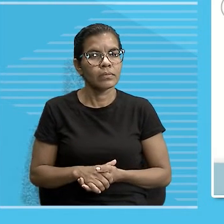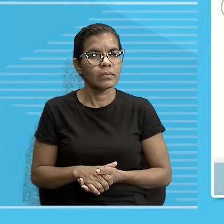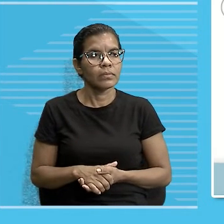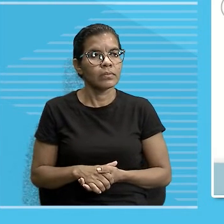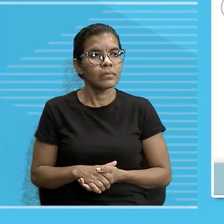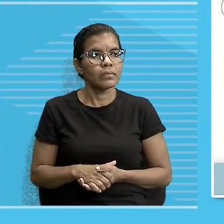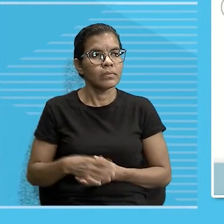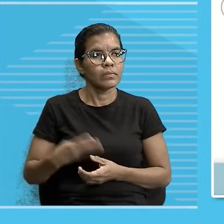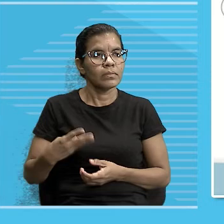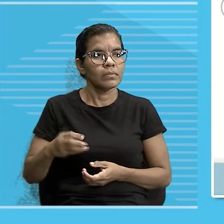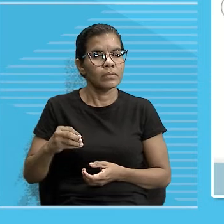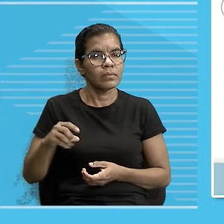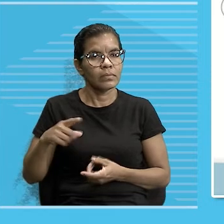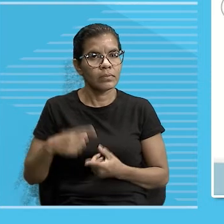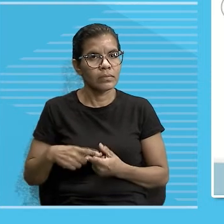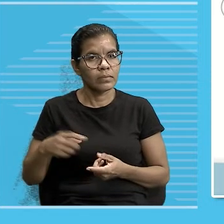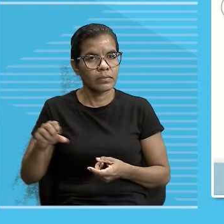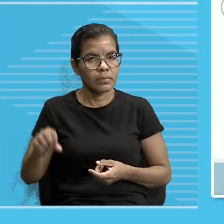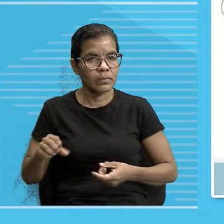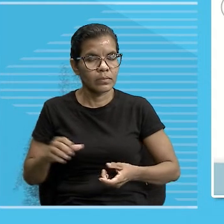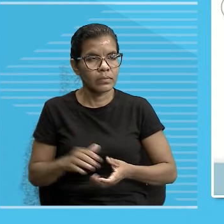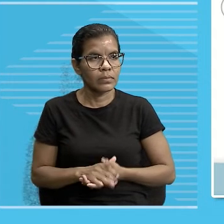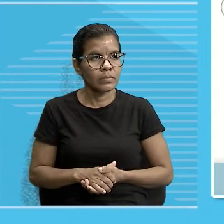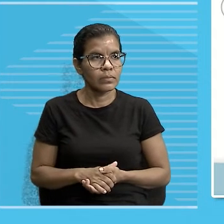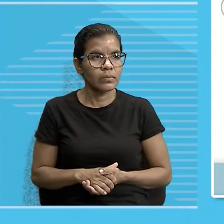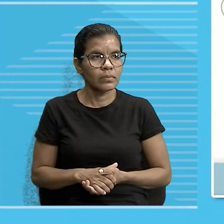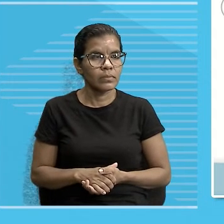o 40 vezes 9.